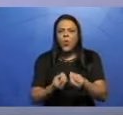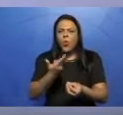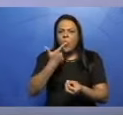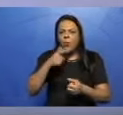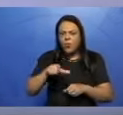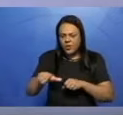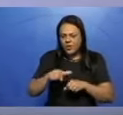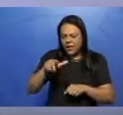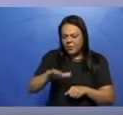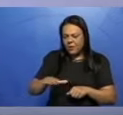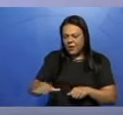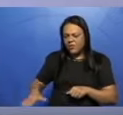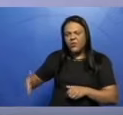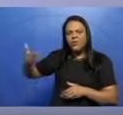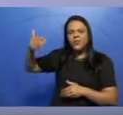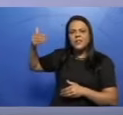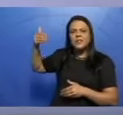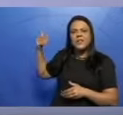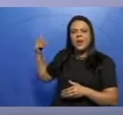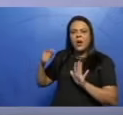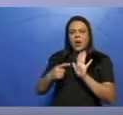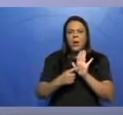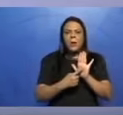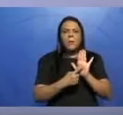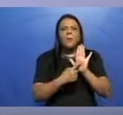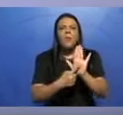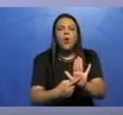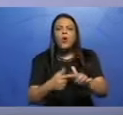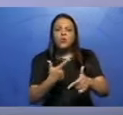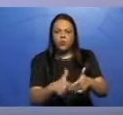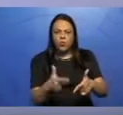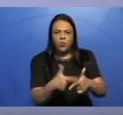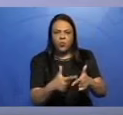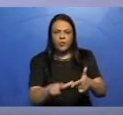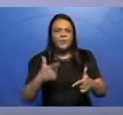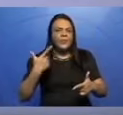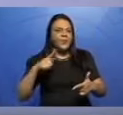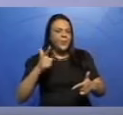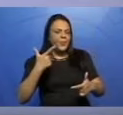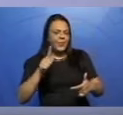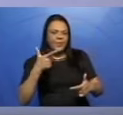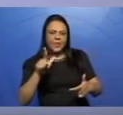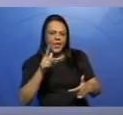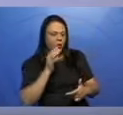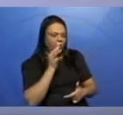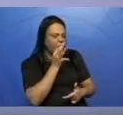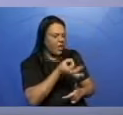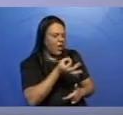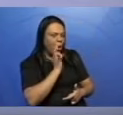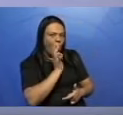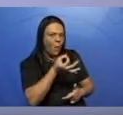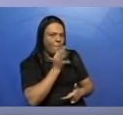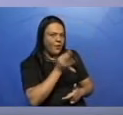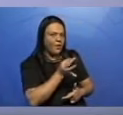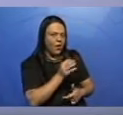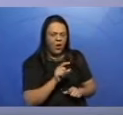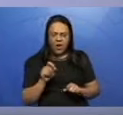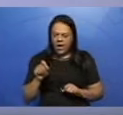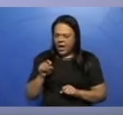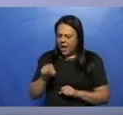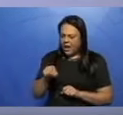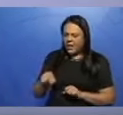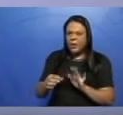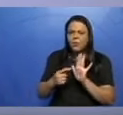a problemática toda, porém ele não argumenta. Aqui é só ele mostra como era o trabalho